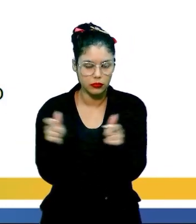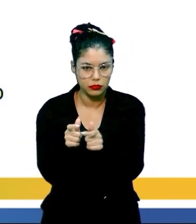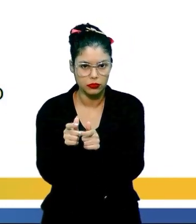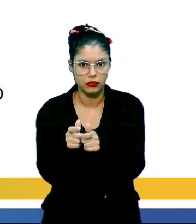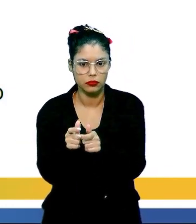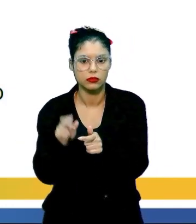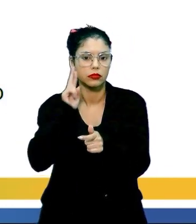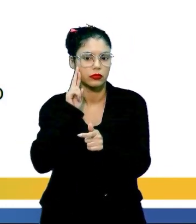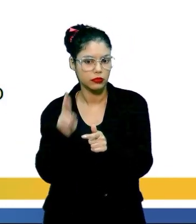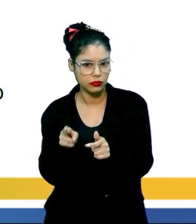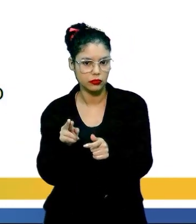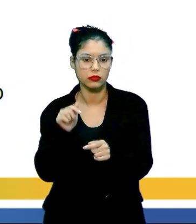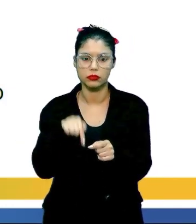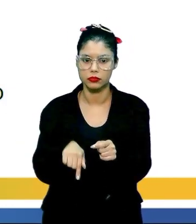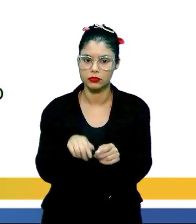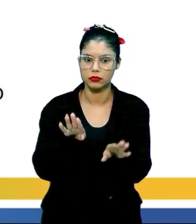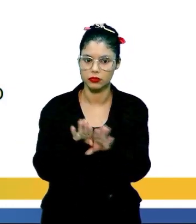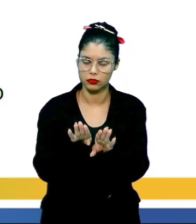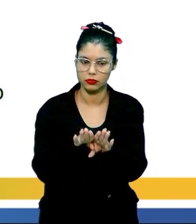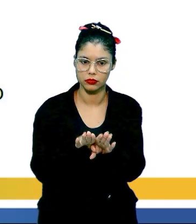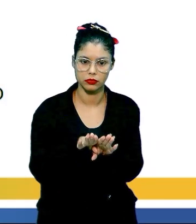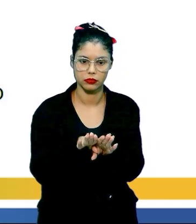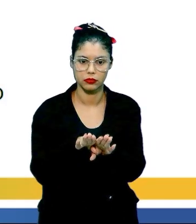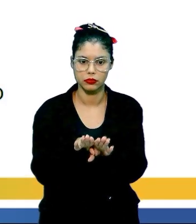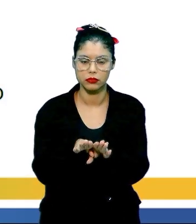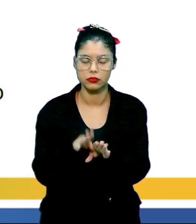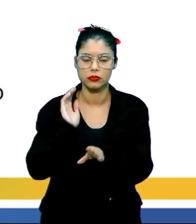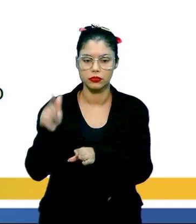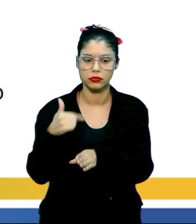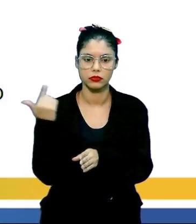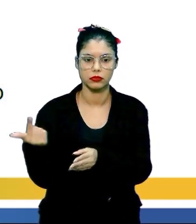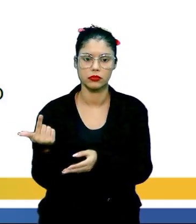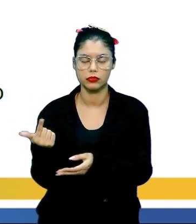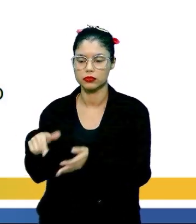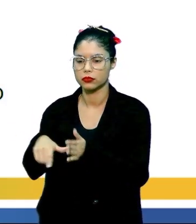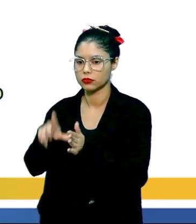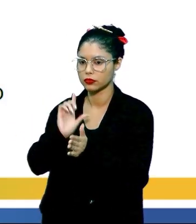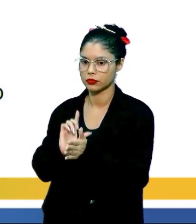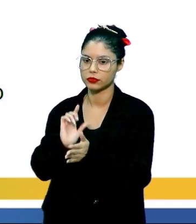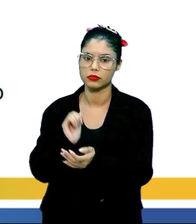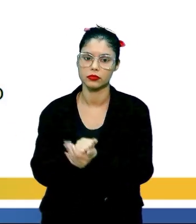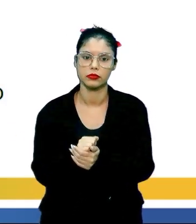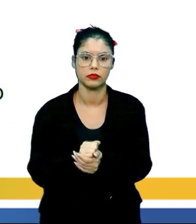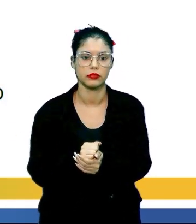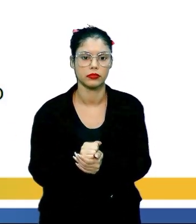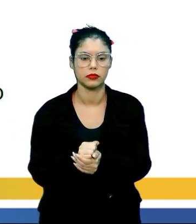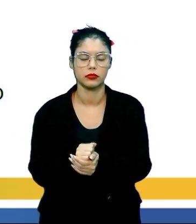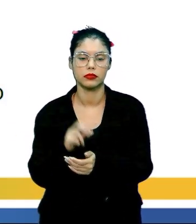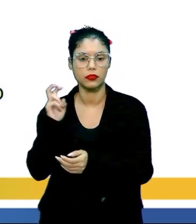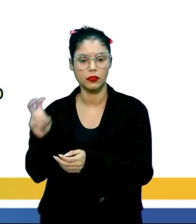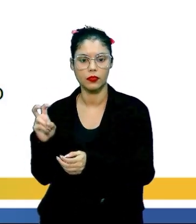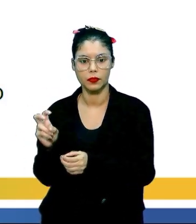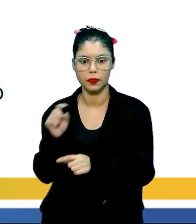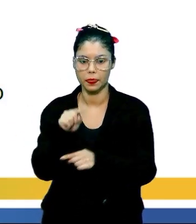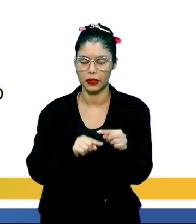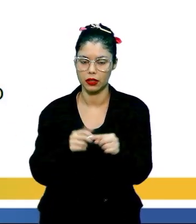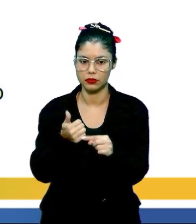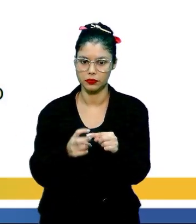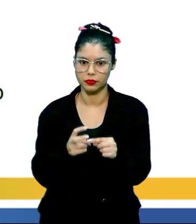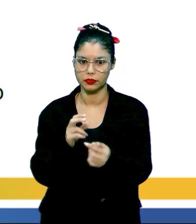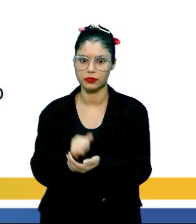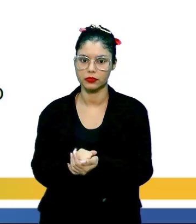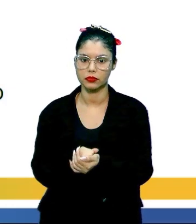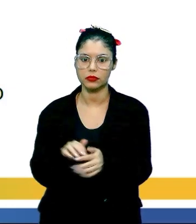diminuindo. E a razão é pegar o termo que vem depois pelo que vem antes. É tipo aqui, ó, se eu pegar 5 e dividir por